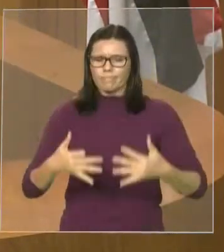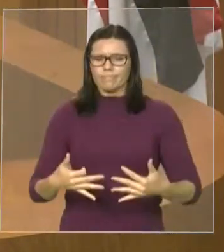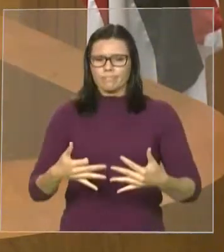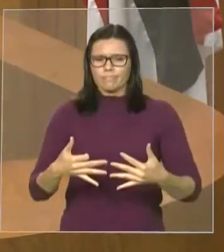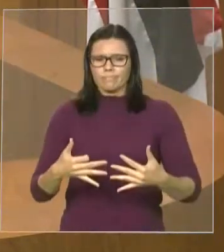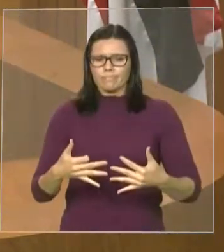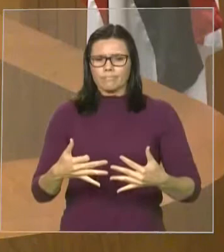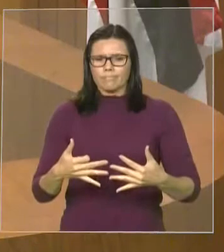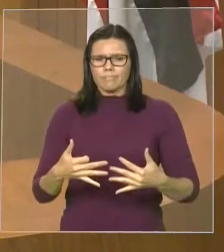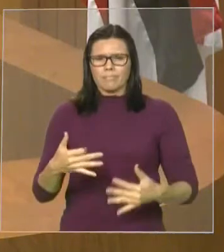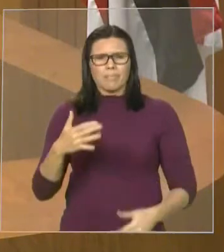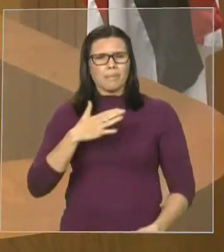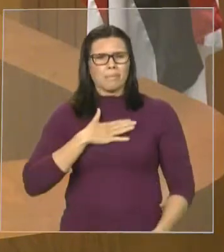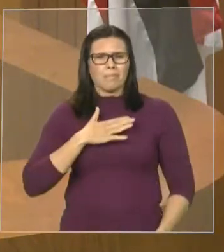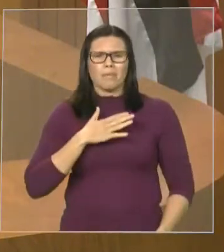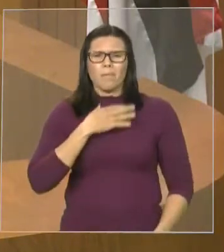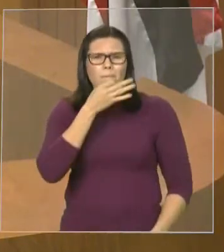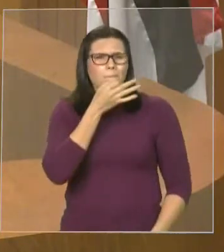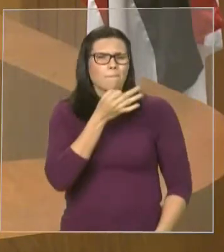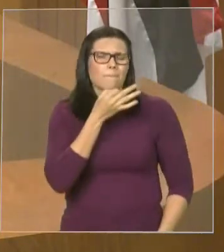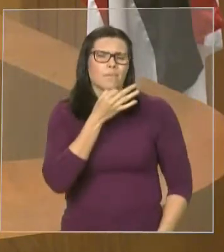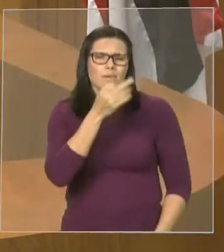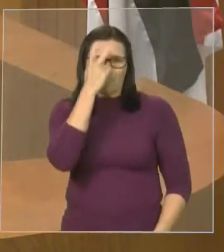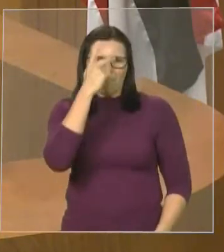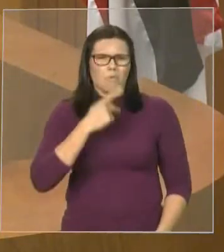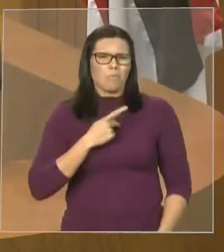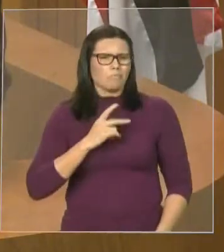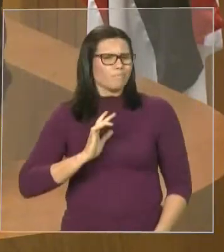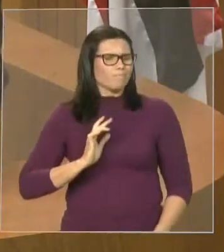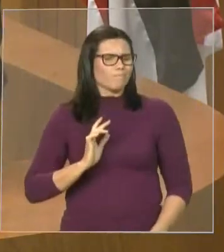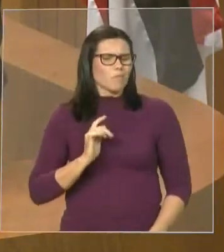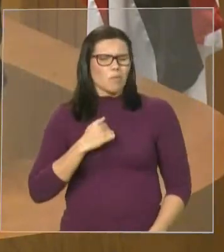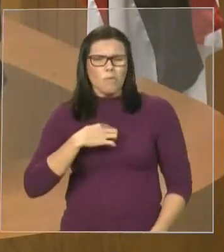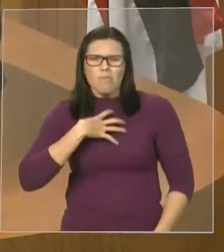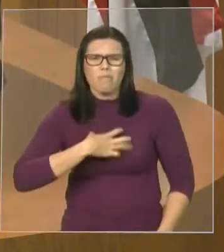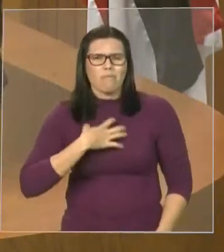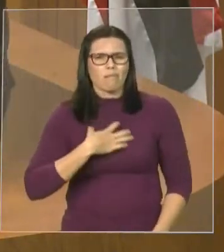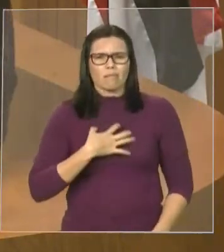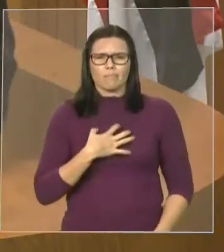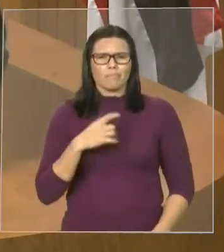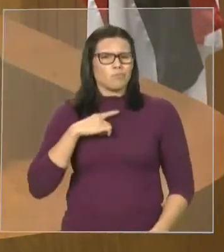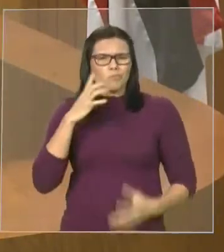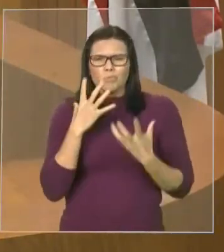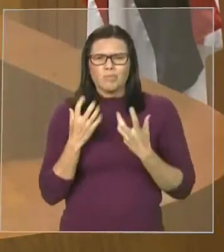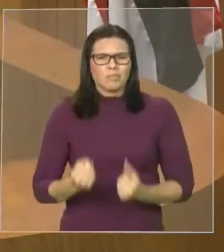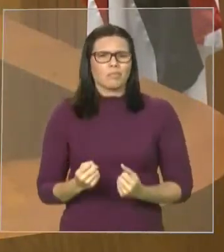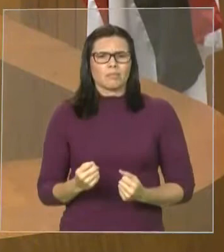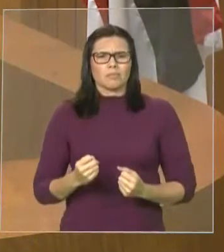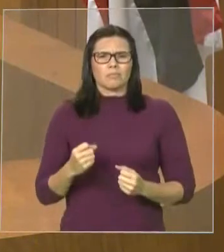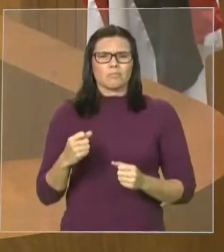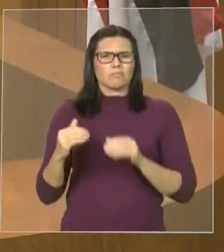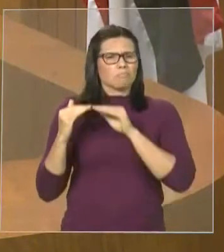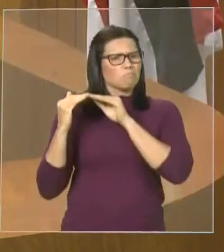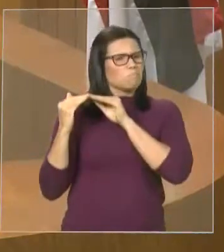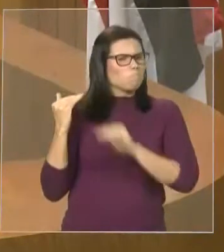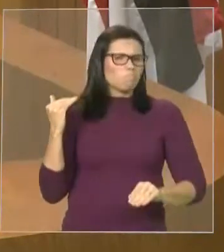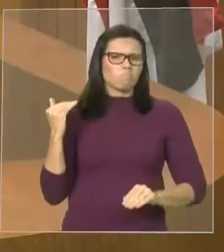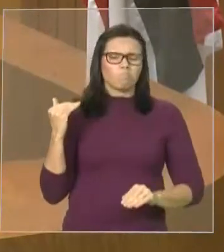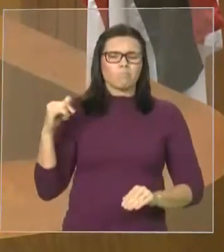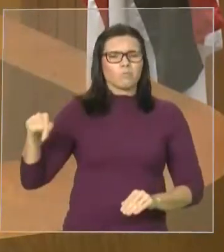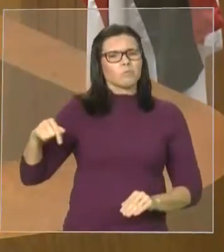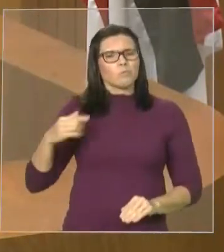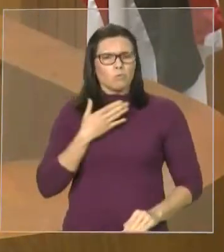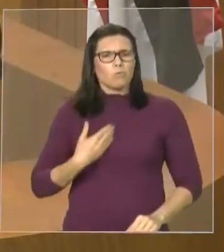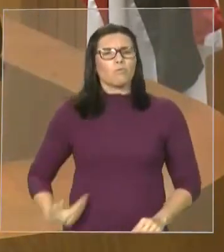minha indignação, a minha repulsa a essa proposta do Poder Executivo que retira